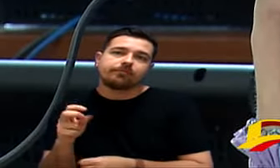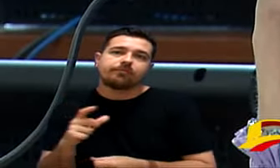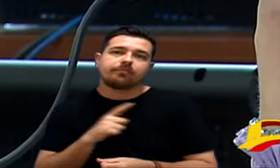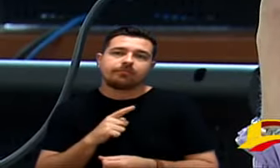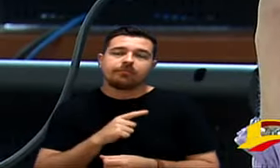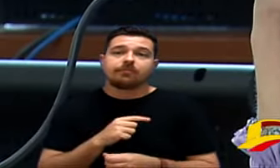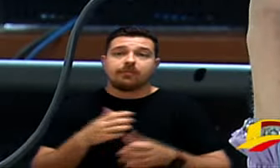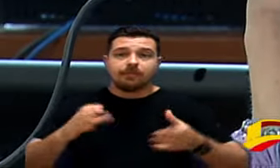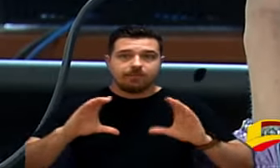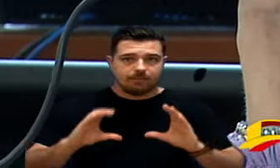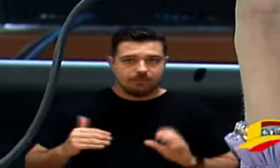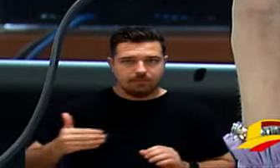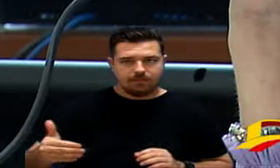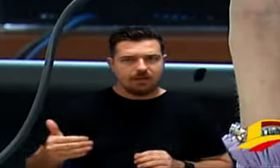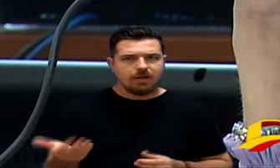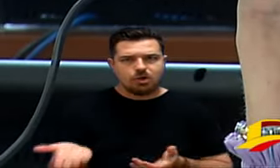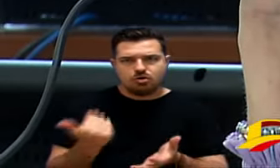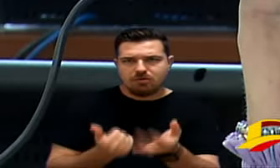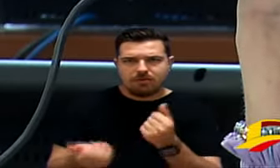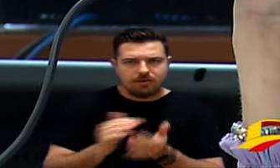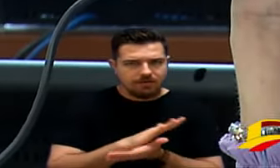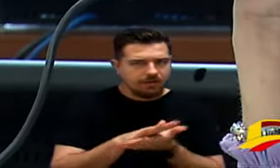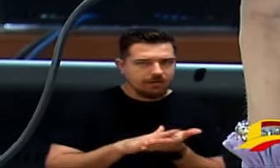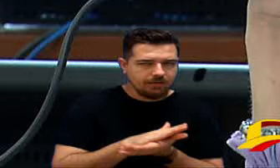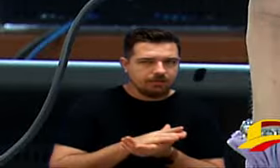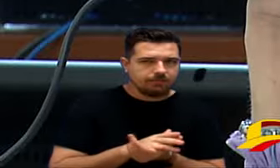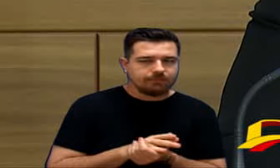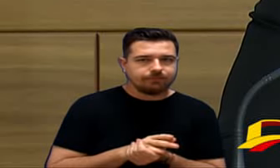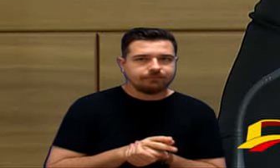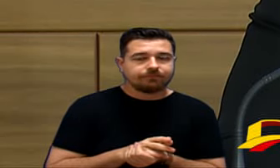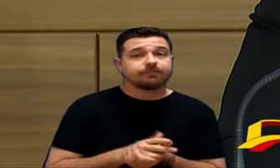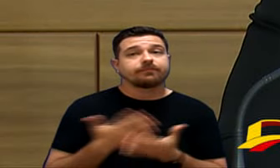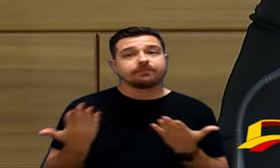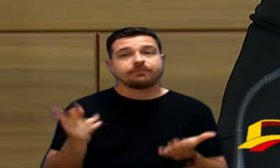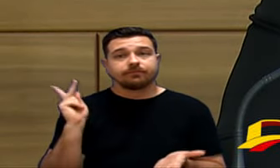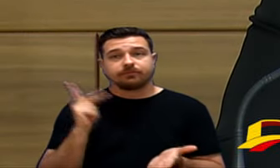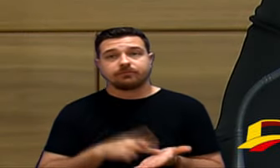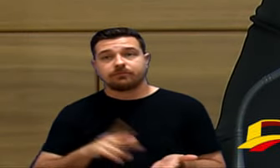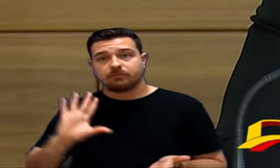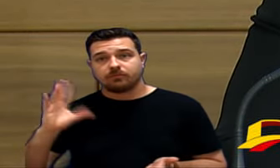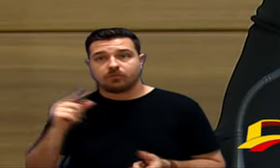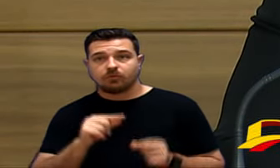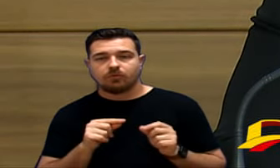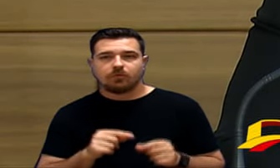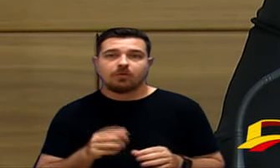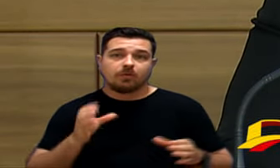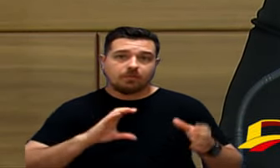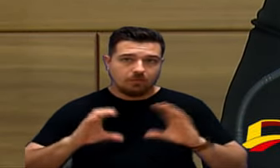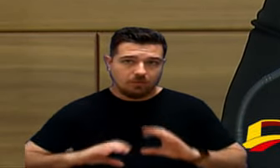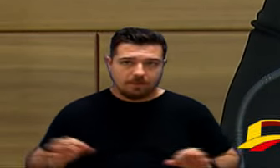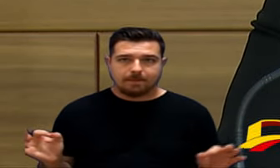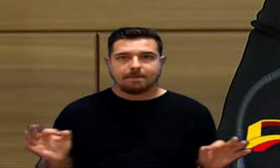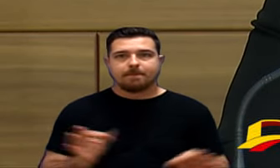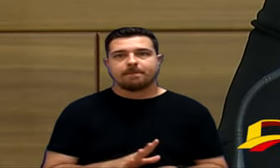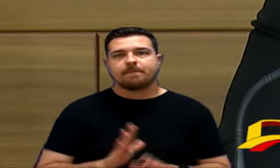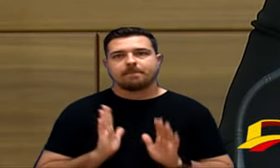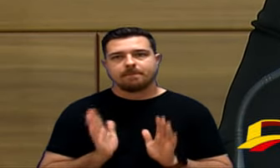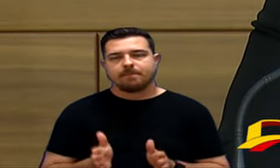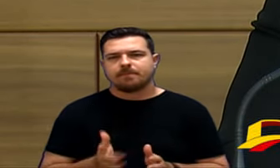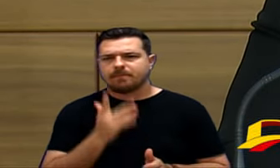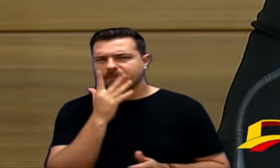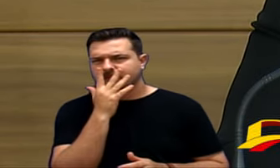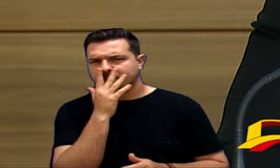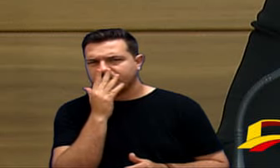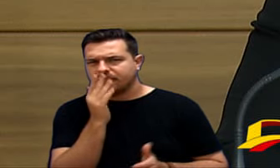concurso público mas não vai haver chamamento não eh na verdade excelência O Concurso ele já se encerrou né se não me engano